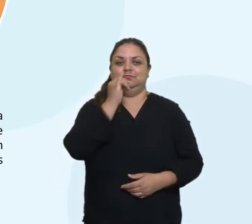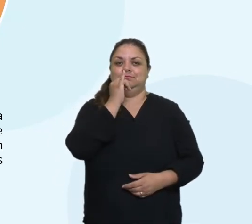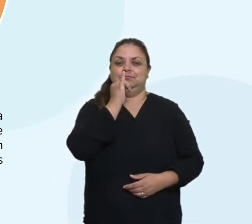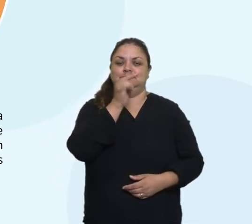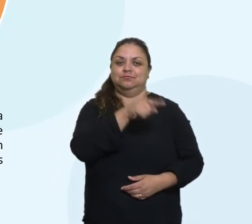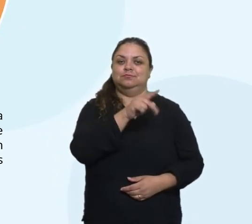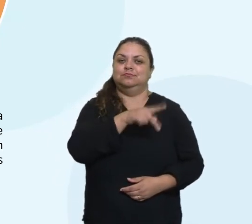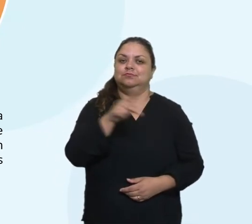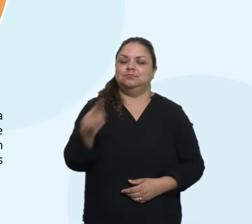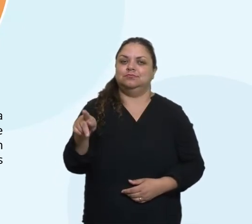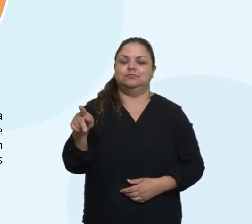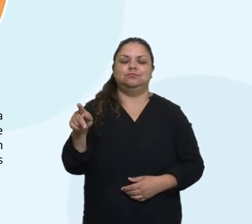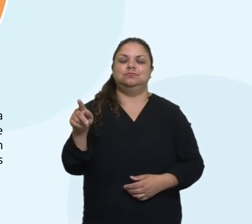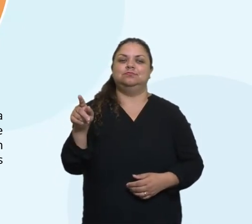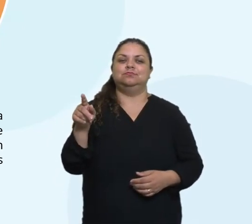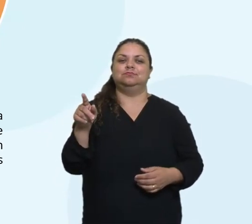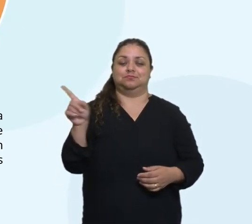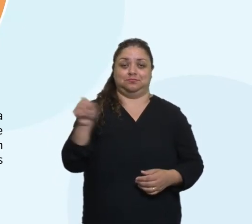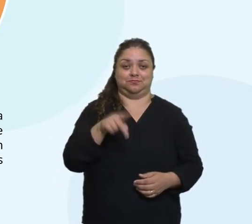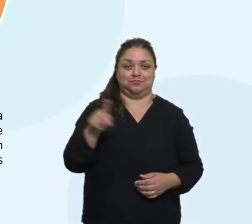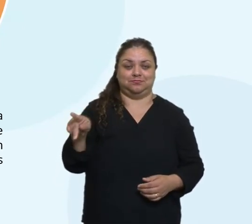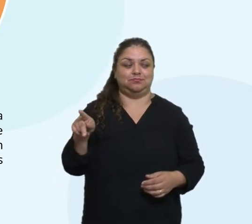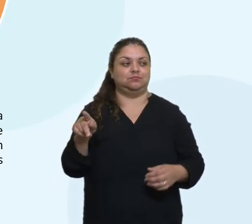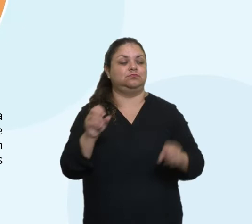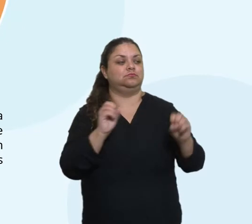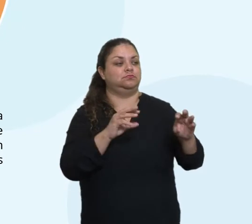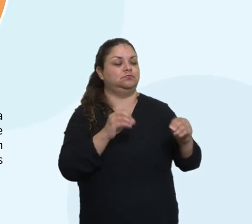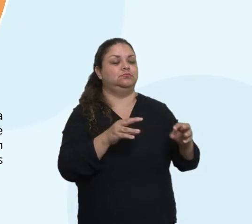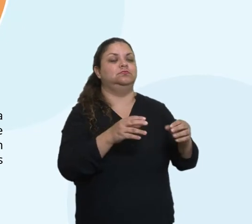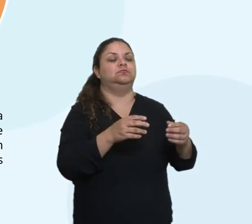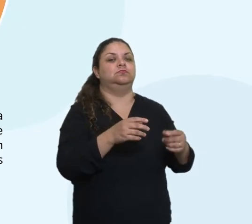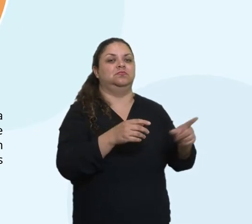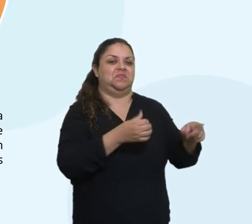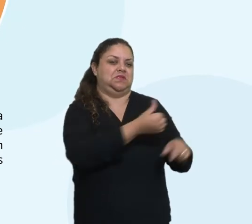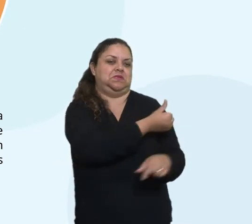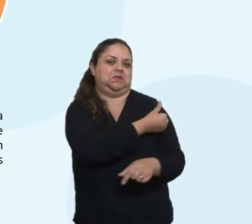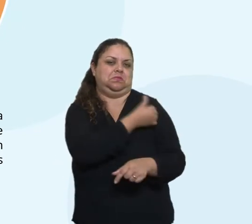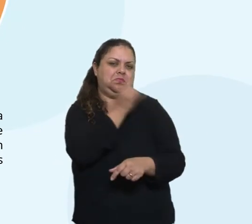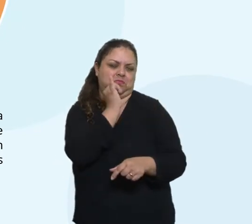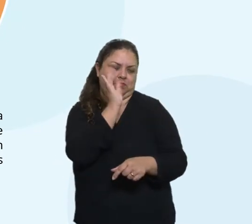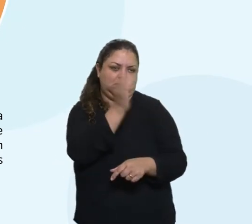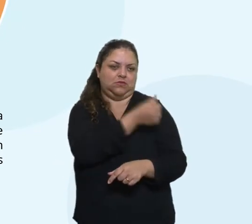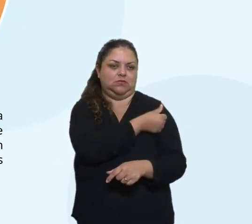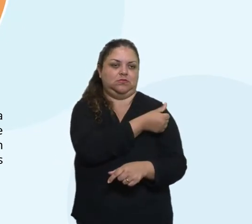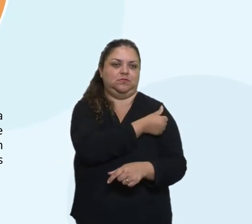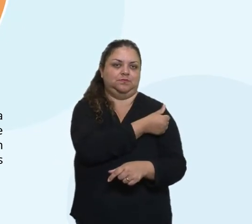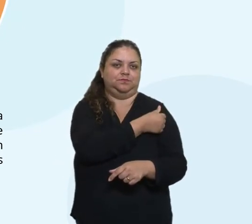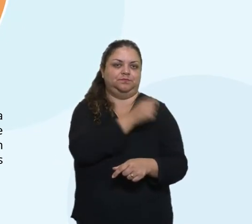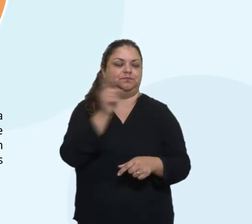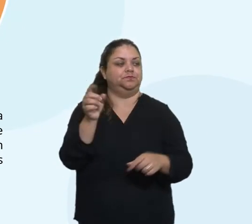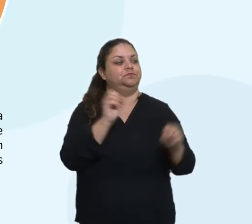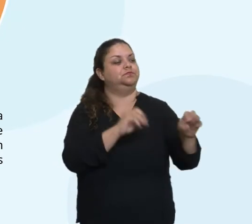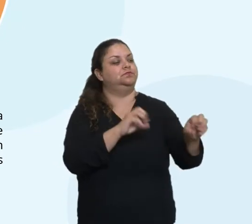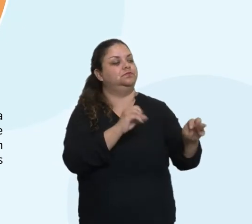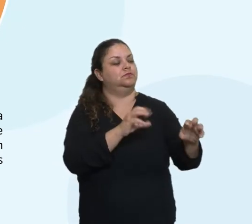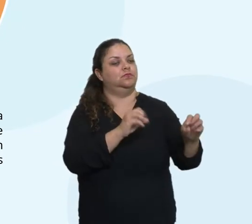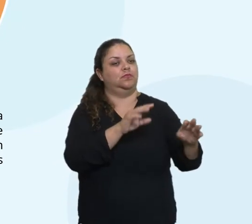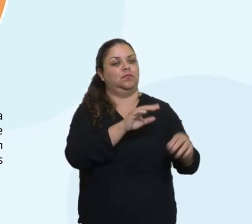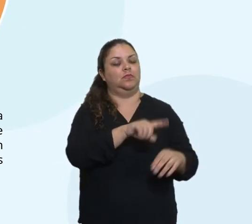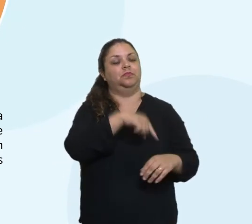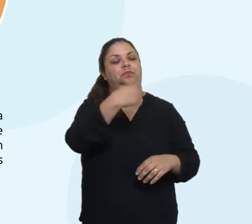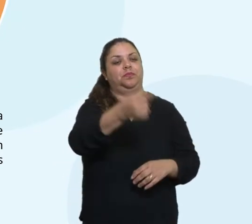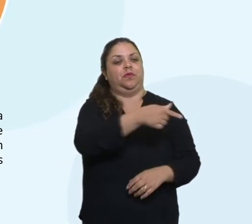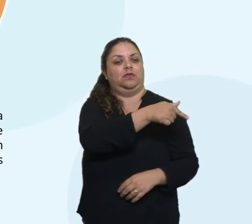professor no seu processo de atribuição ele está lá por exemplo com sexto ano Professora Gisele e não seguinte ele pega a mesma turma e vai para o